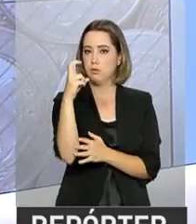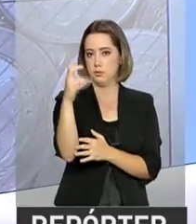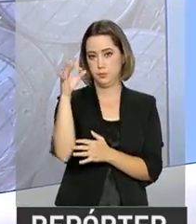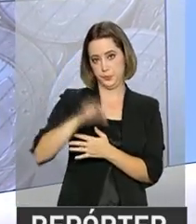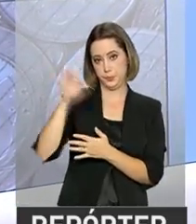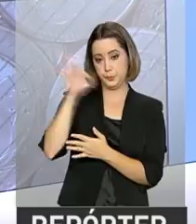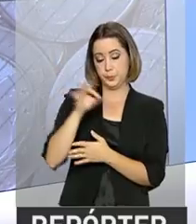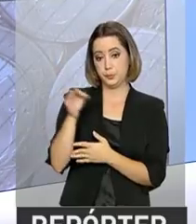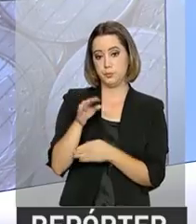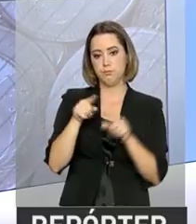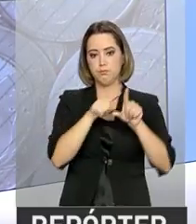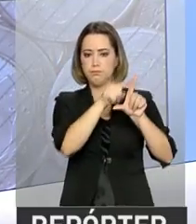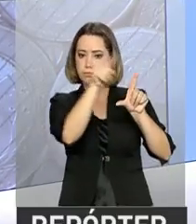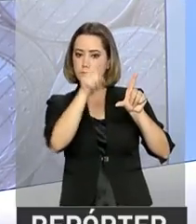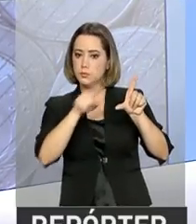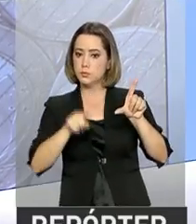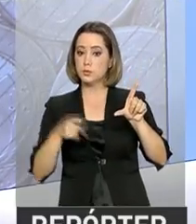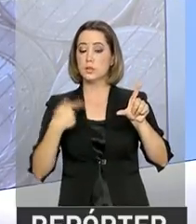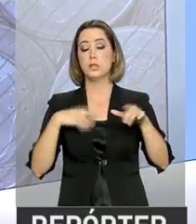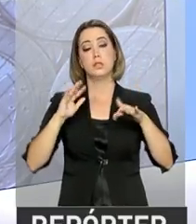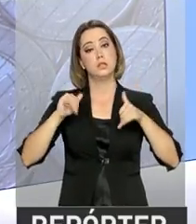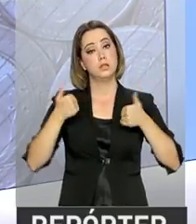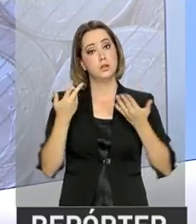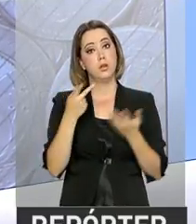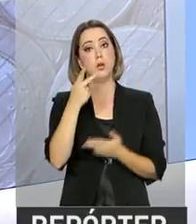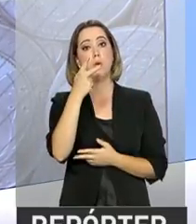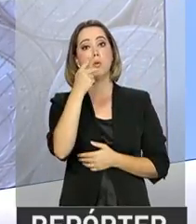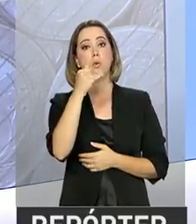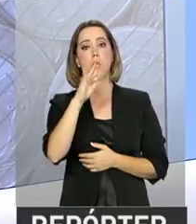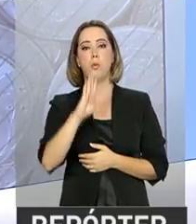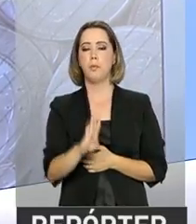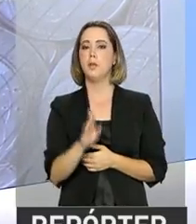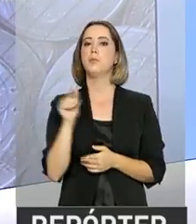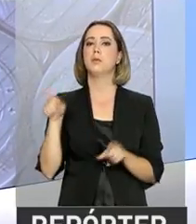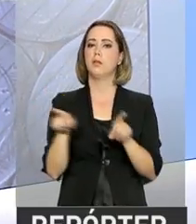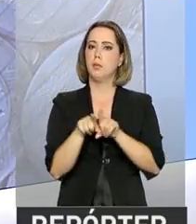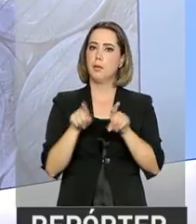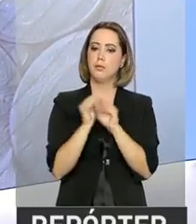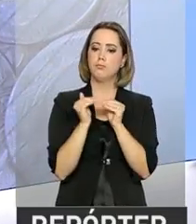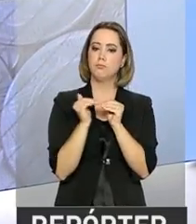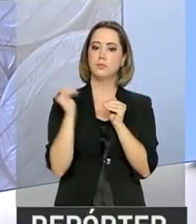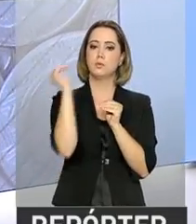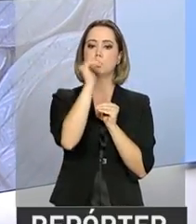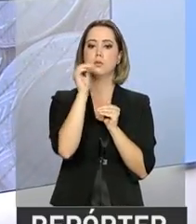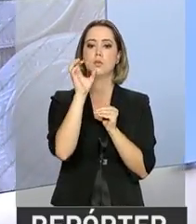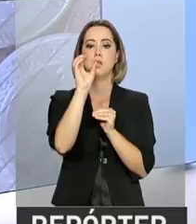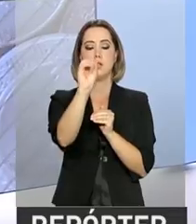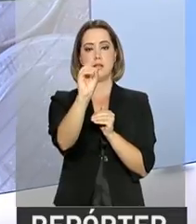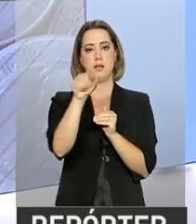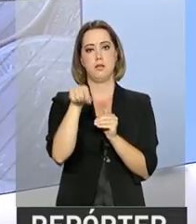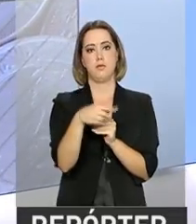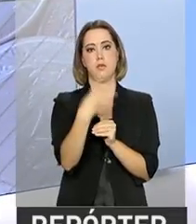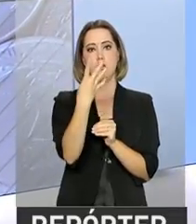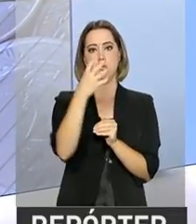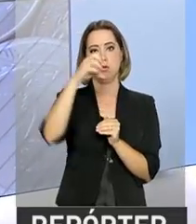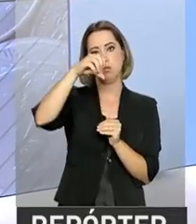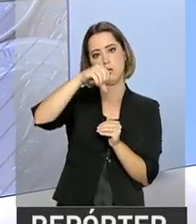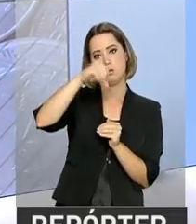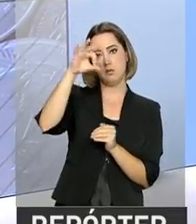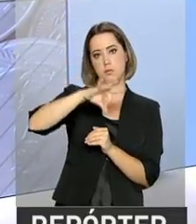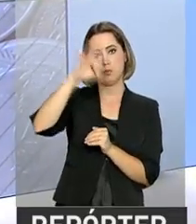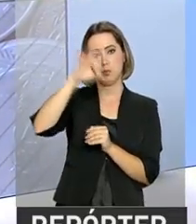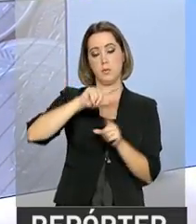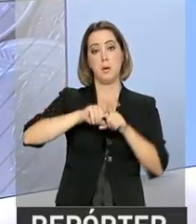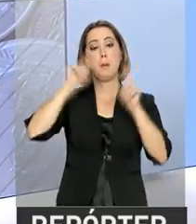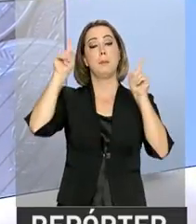focos do Banco Central A previsão de crescimento do PIB teve uma ligeira alta ficando em 0,49 por.